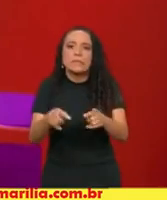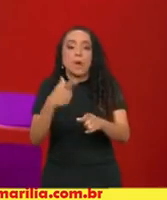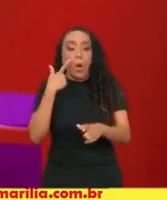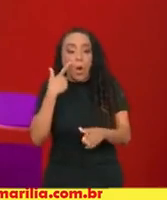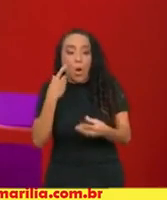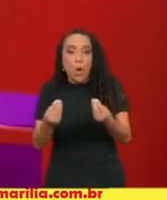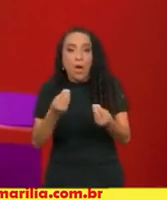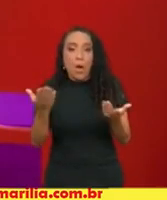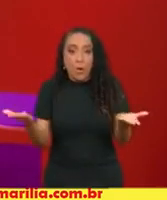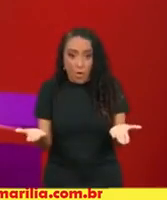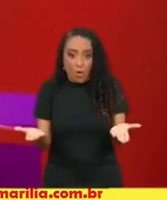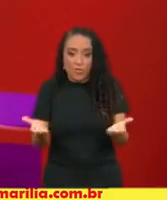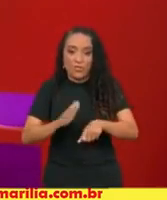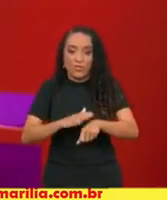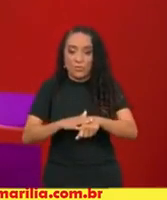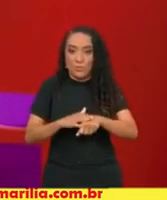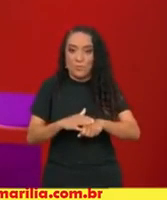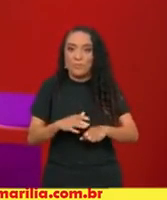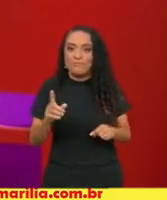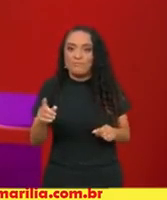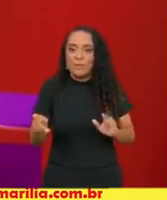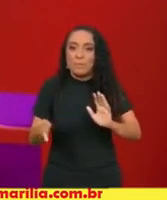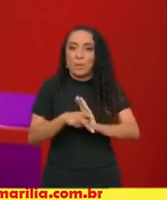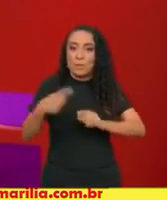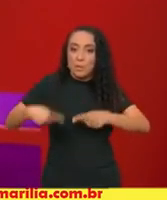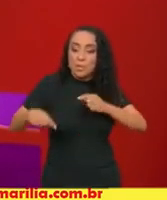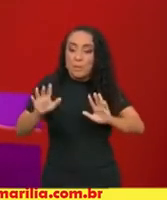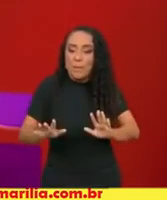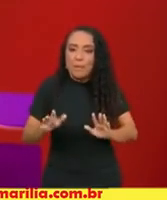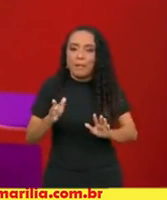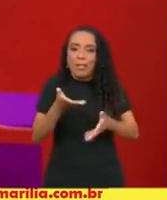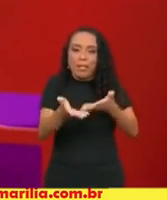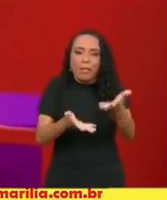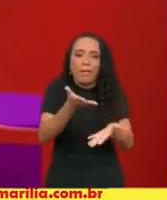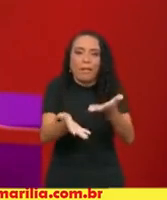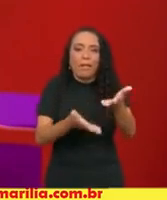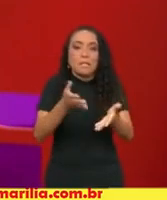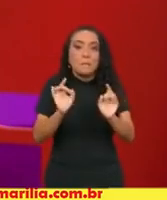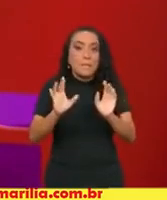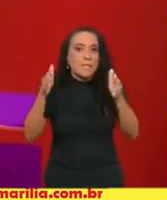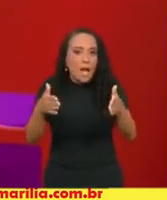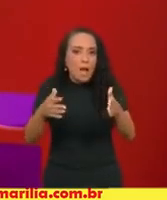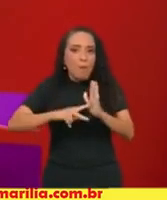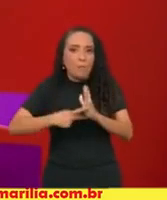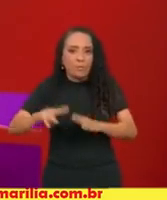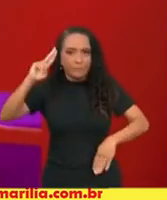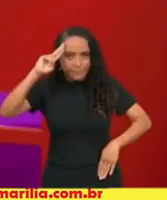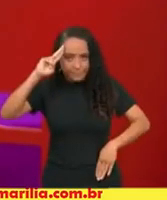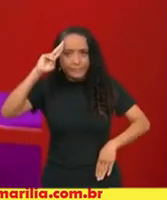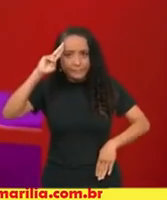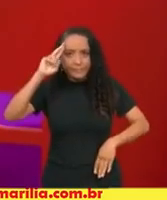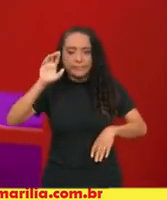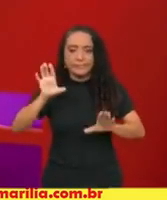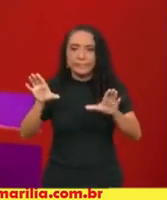como é atual, né, de alguma forma ou de outra, é o próprio da política, mas para convencer, especialmente esse partido fardado, que era um médio